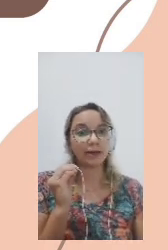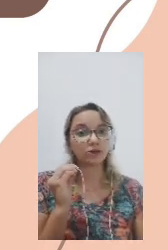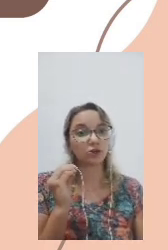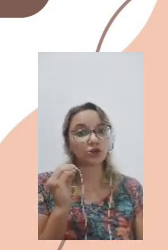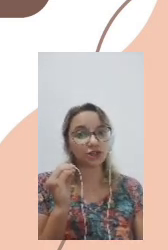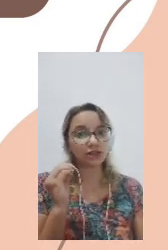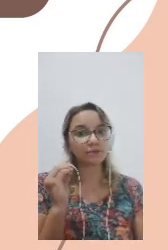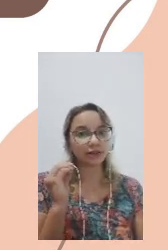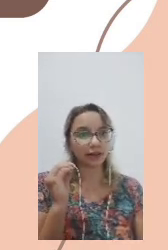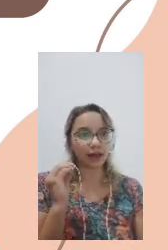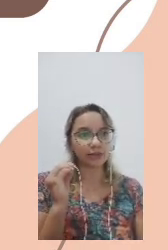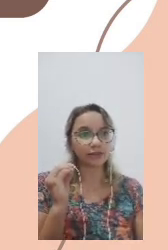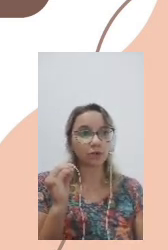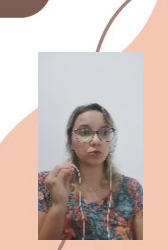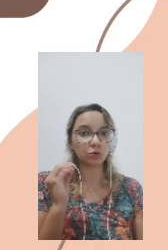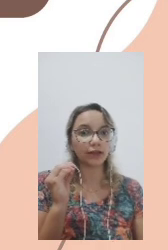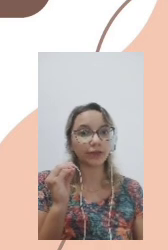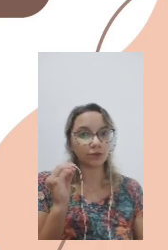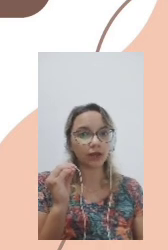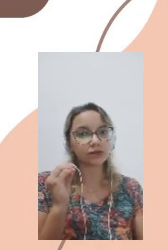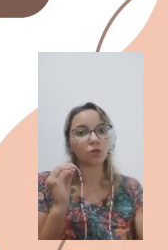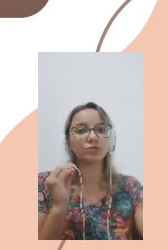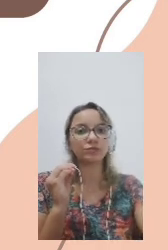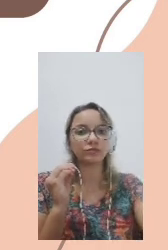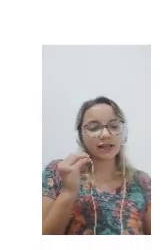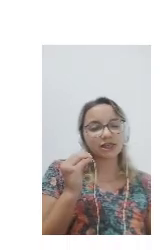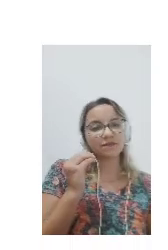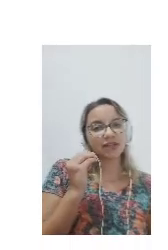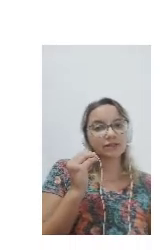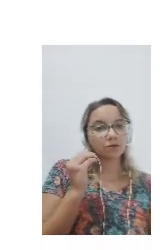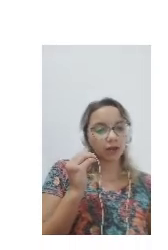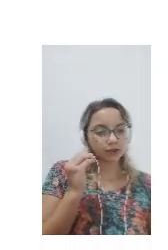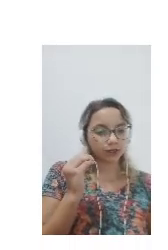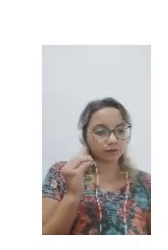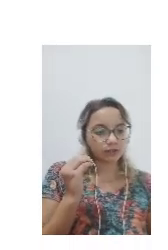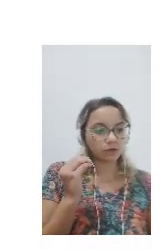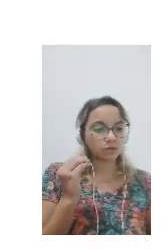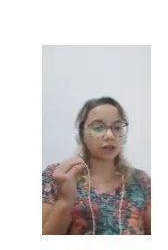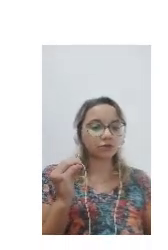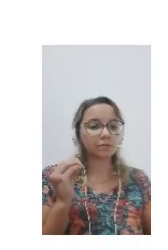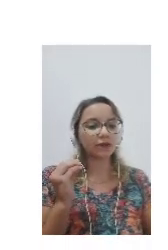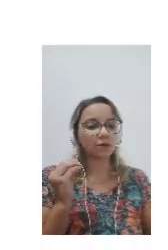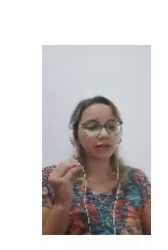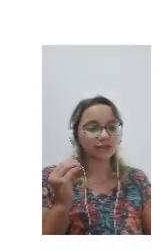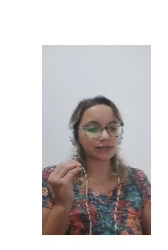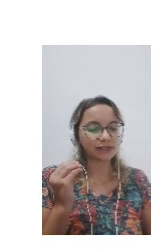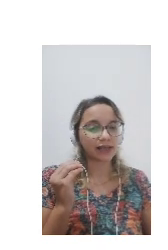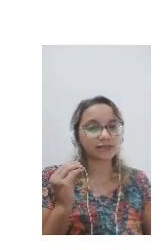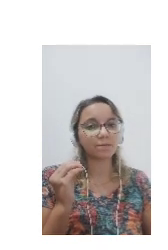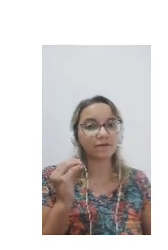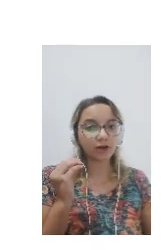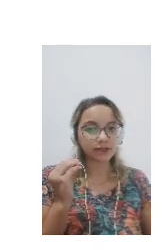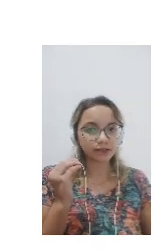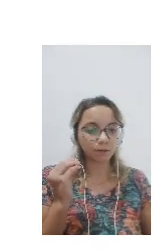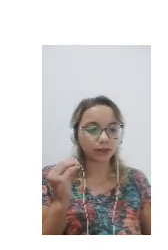educativas, metodologias e materiais, cultura e educação. Nas atividades educativas, os alunos matriculados na